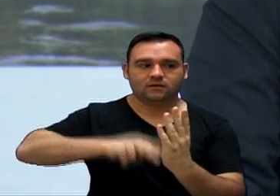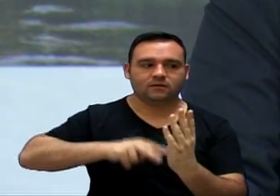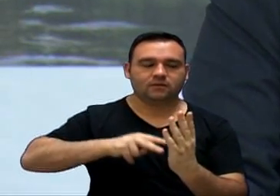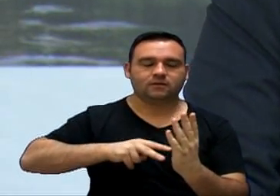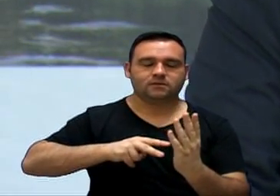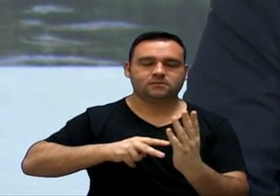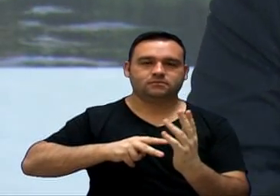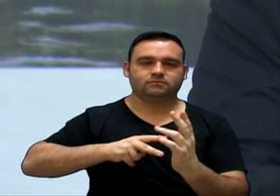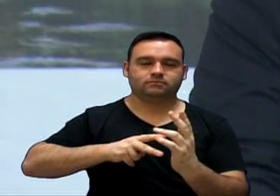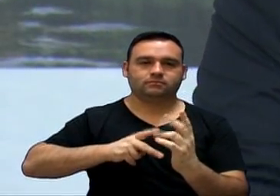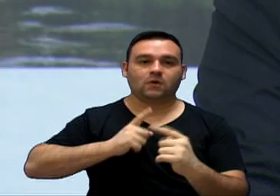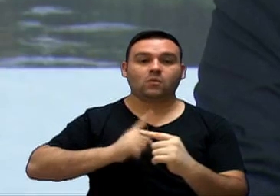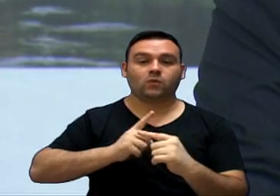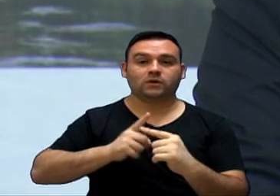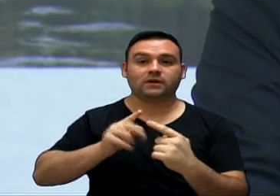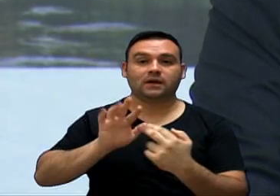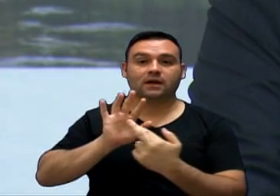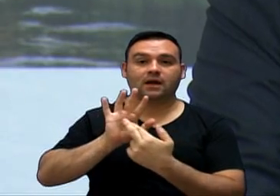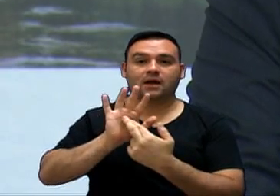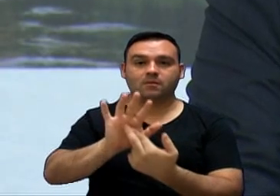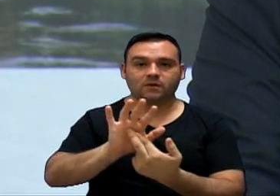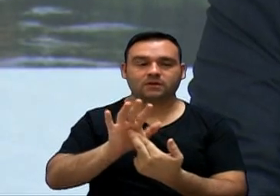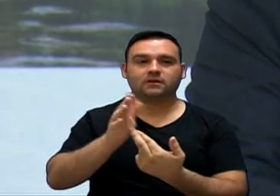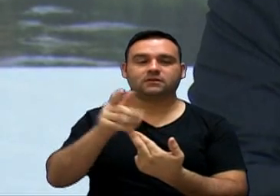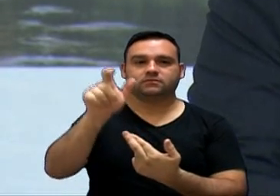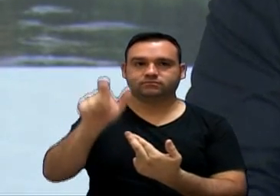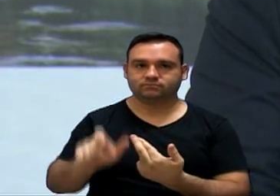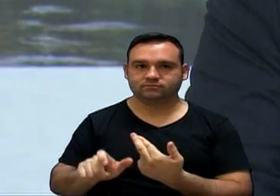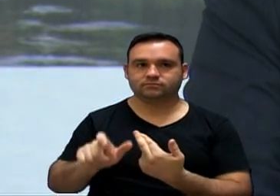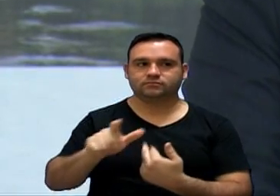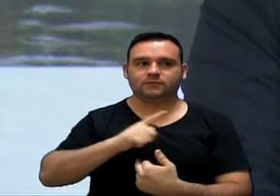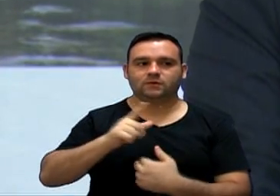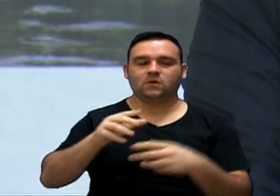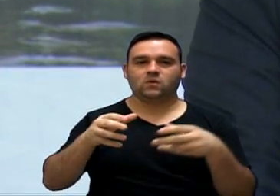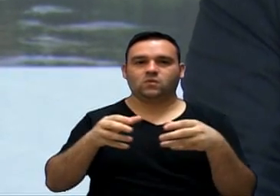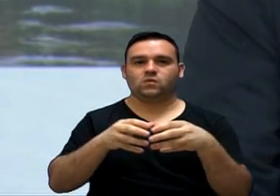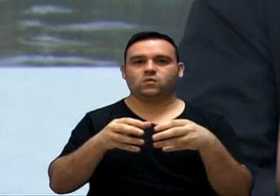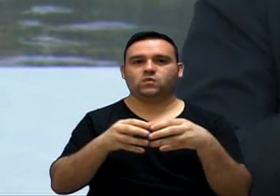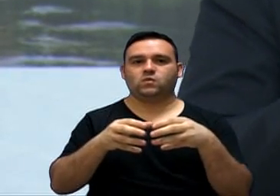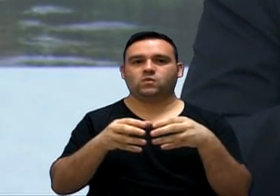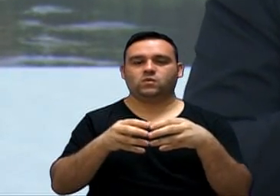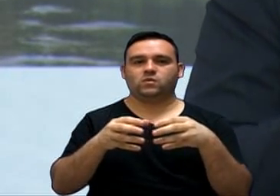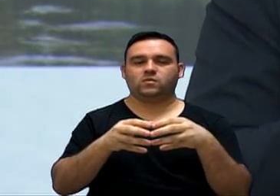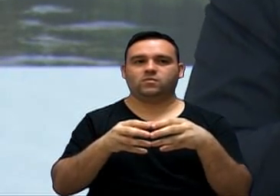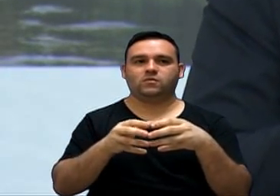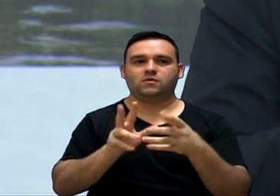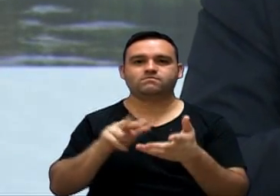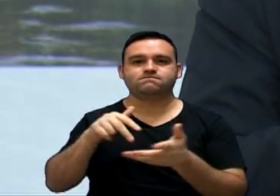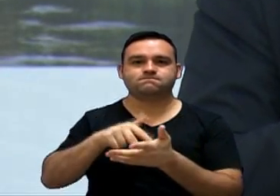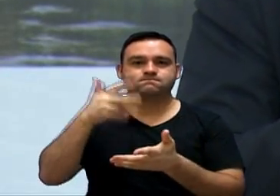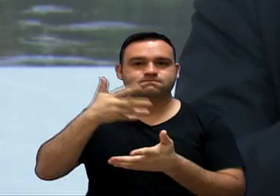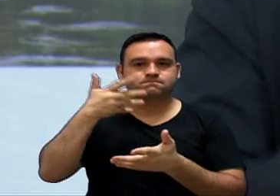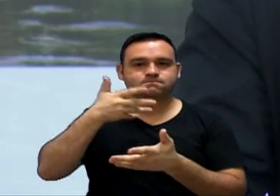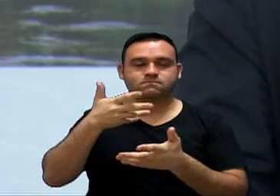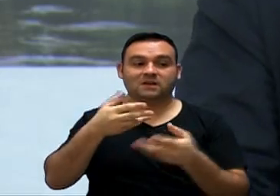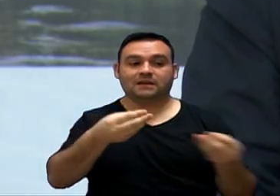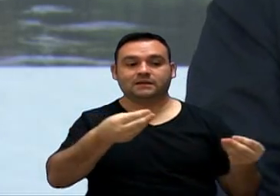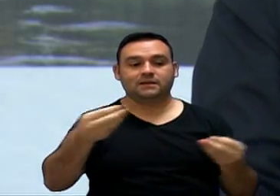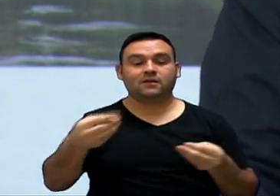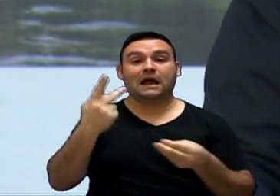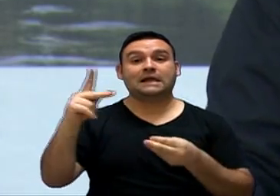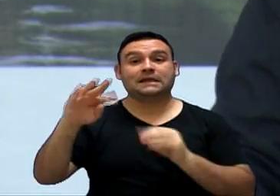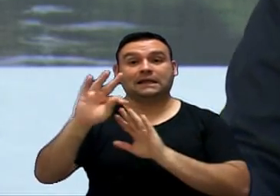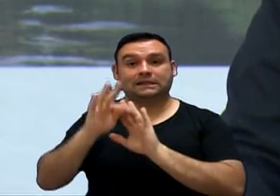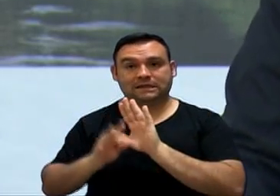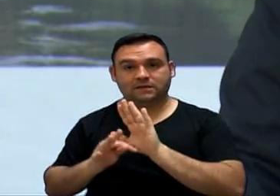que a representante ali, uma das representantes do grupo, não pôde subir aqui à tribuna, ela me entregou o texto dela,